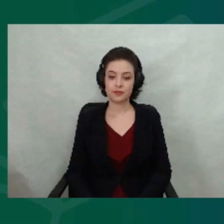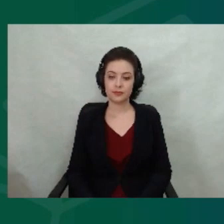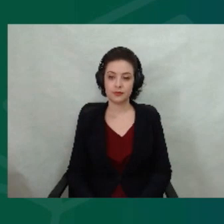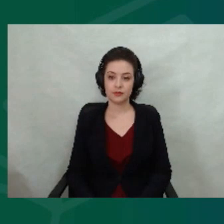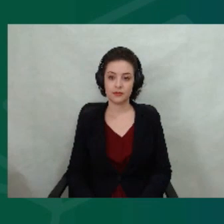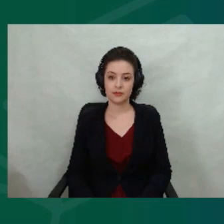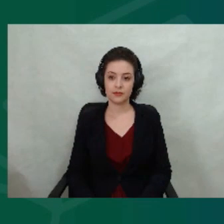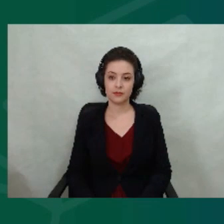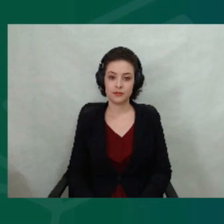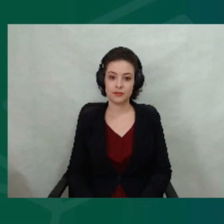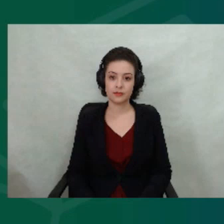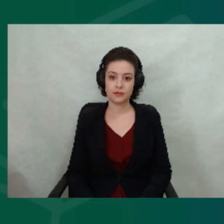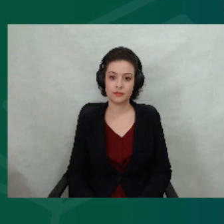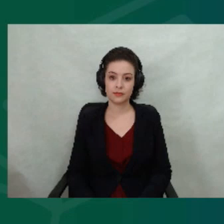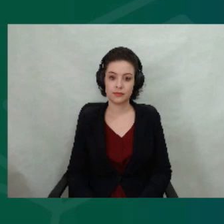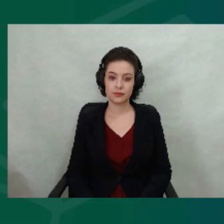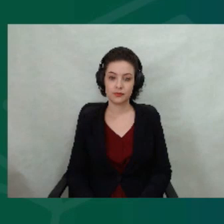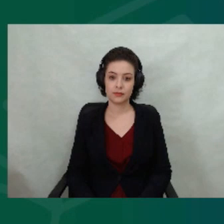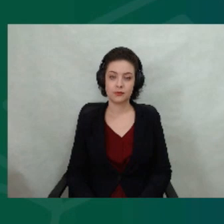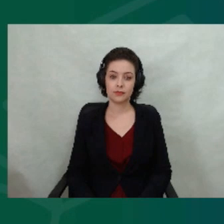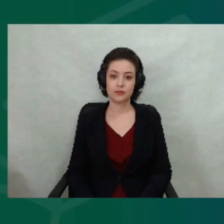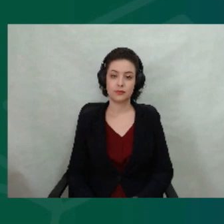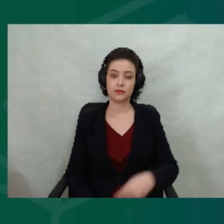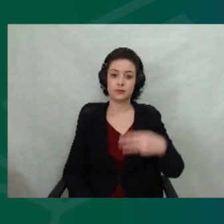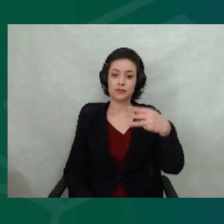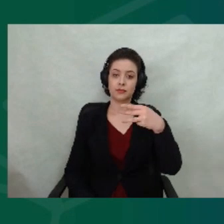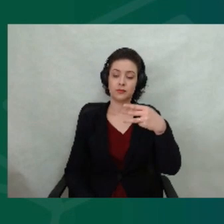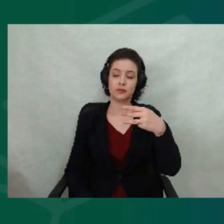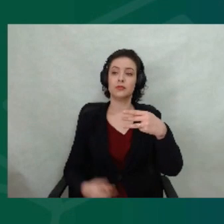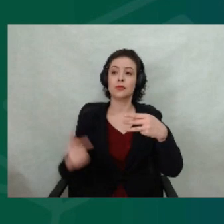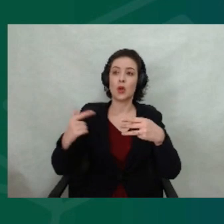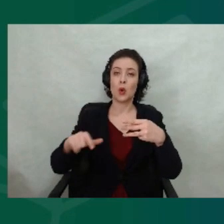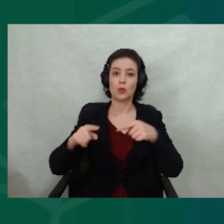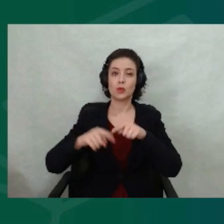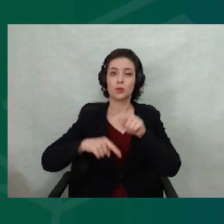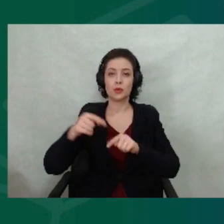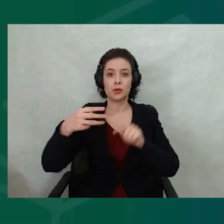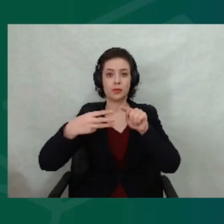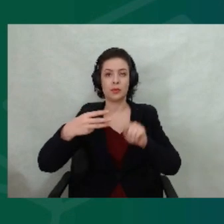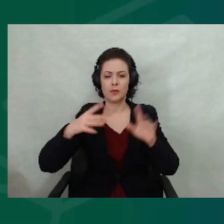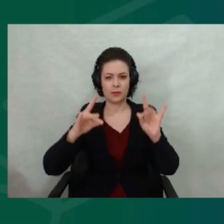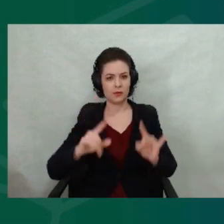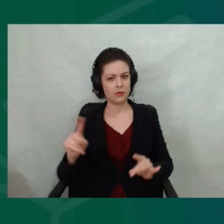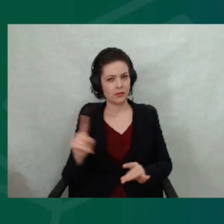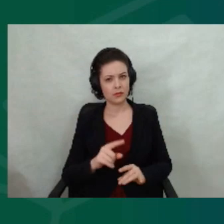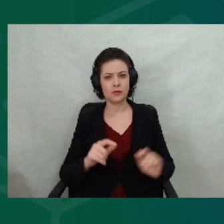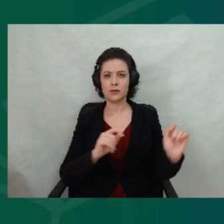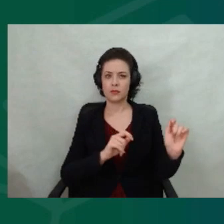favor. Aqui a gente tem a relação de outros produtos, eu não vou me ater a esses, pode passar o próximo, por